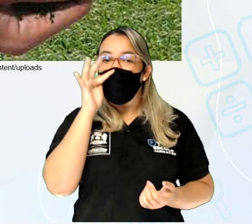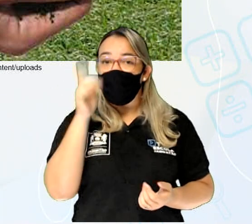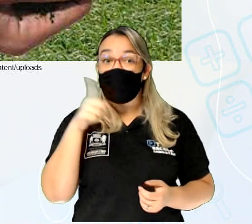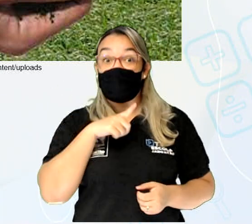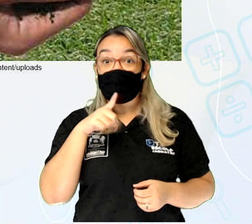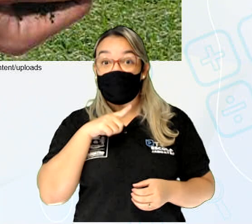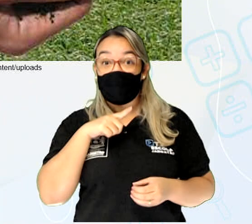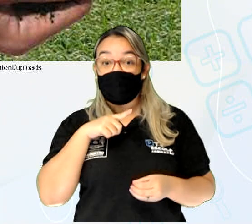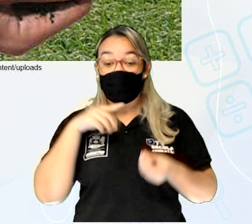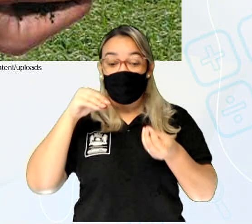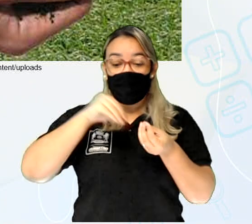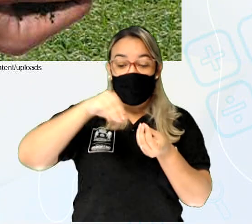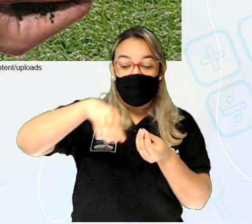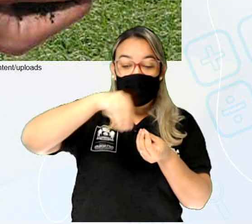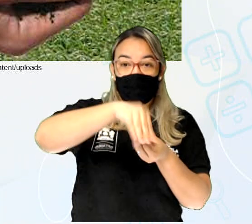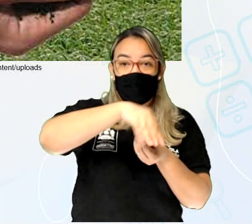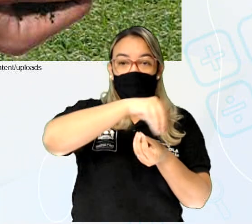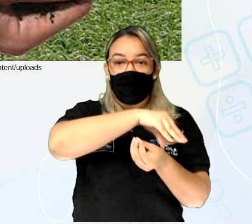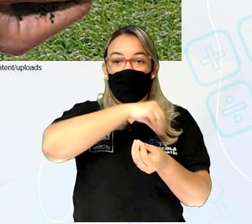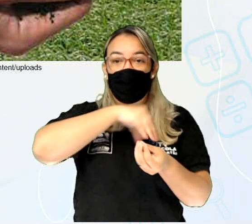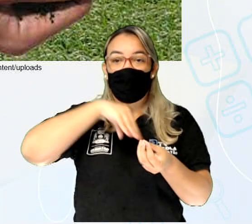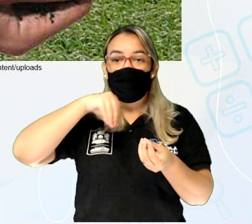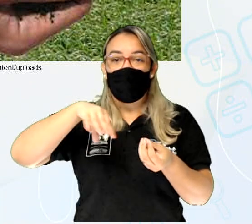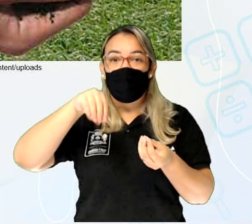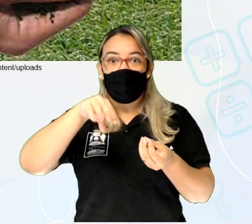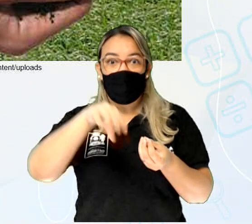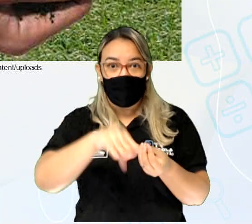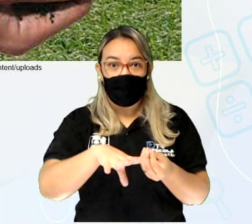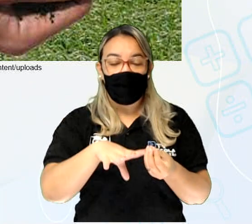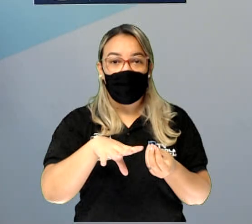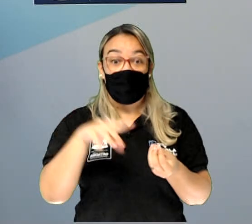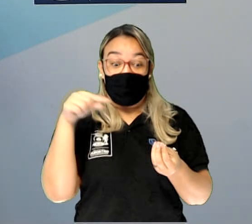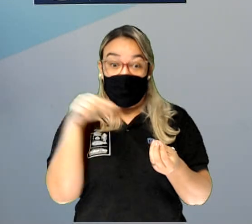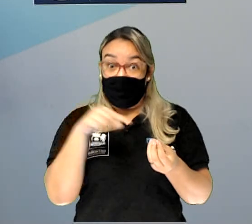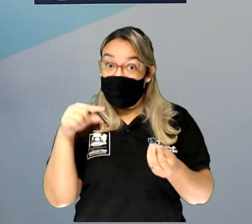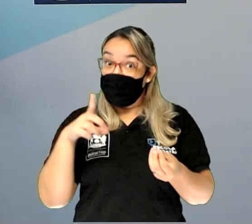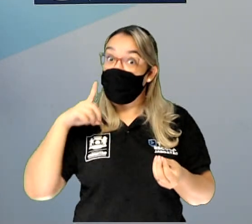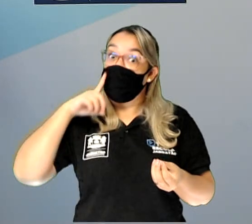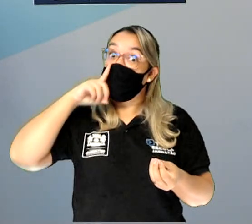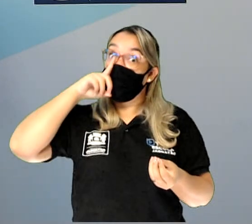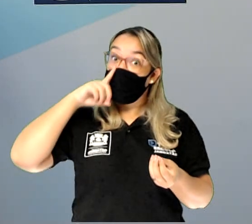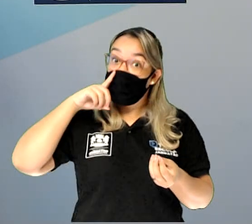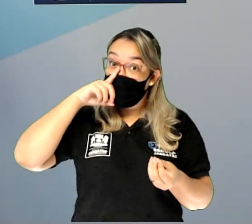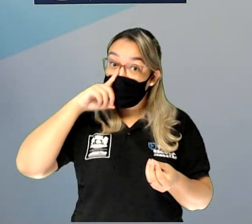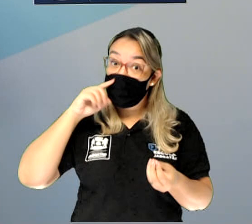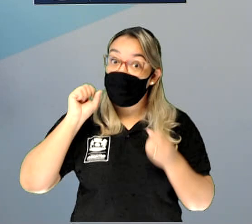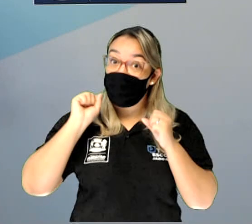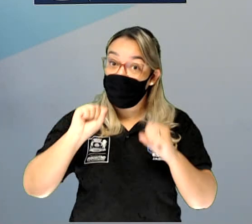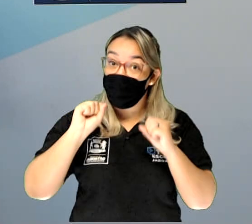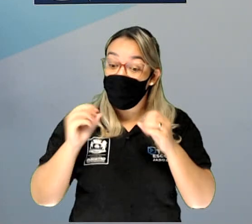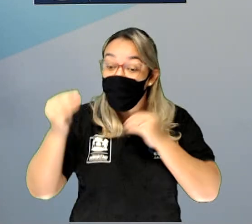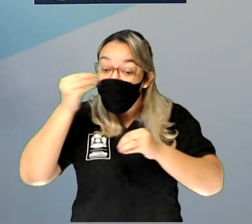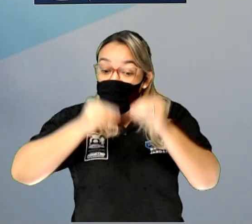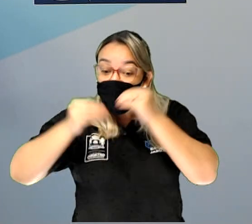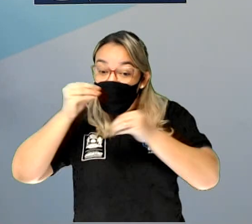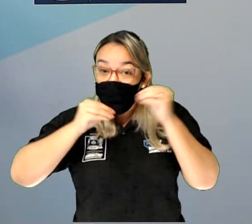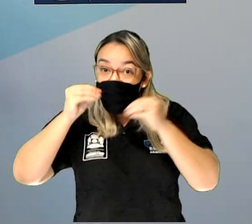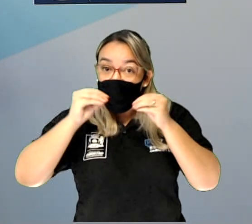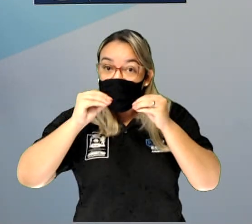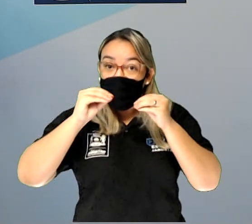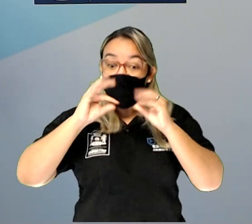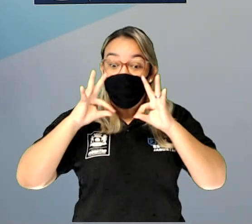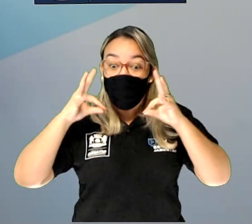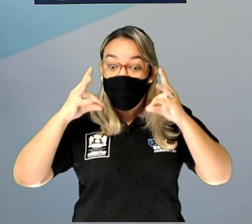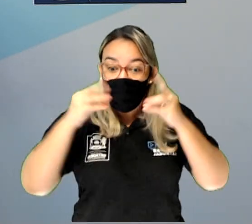um fungo, certo? E esse fungo ele é capaz de comer toda a folhagem dessa planta.